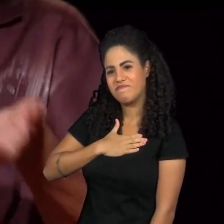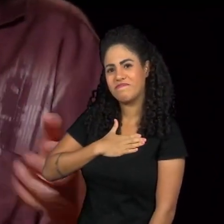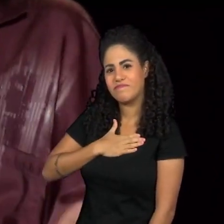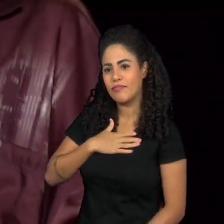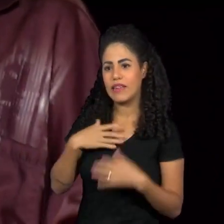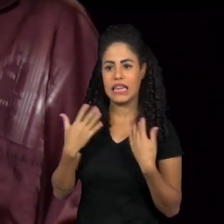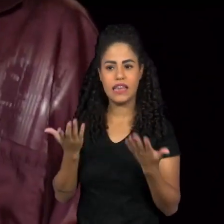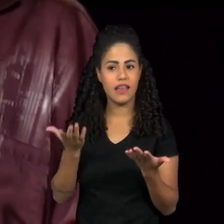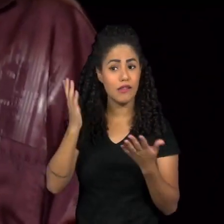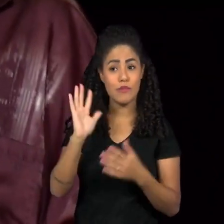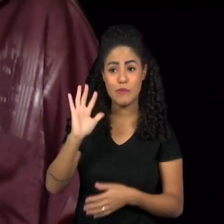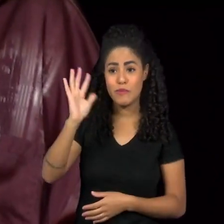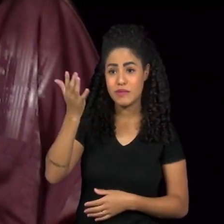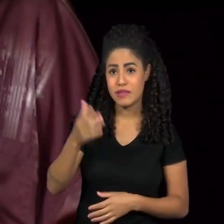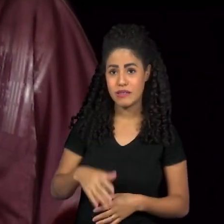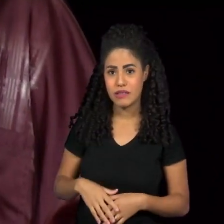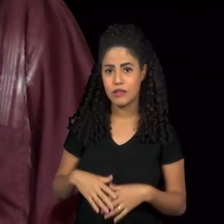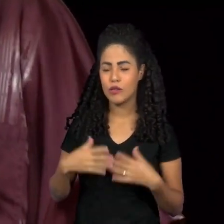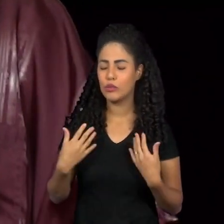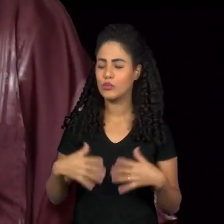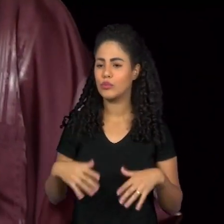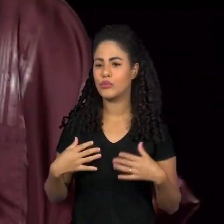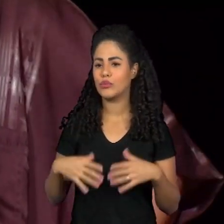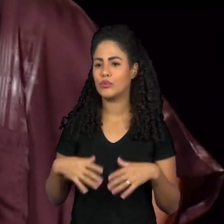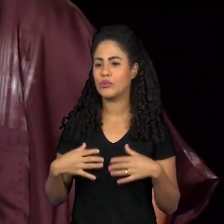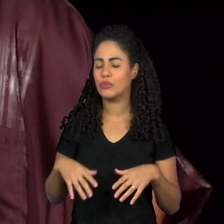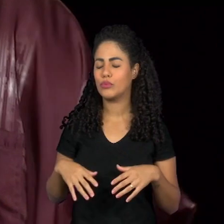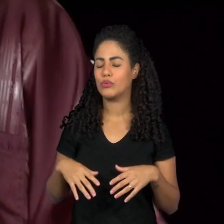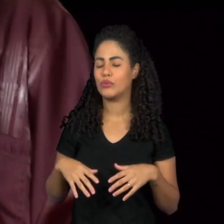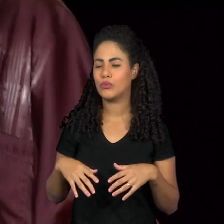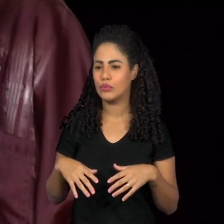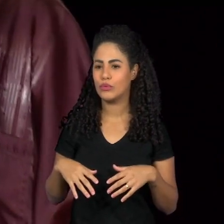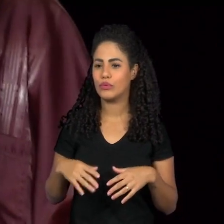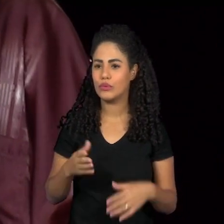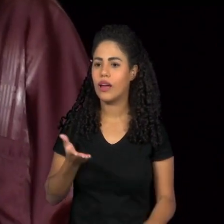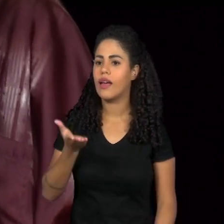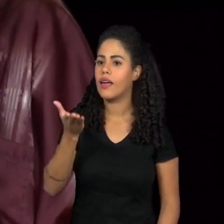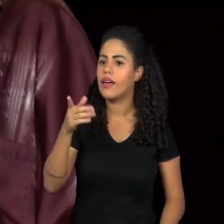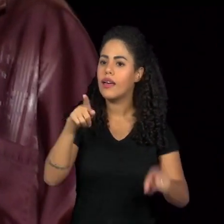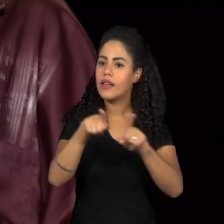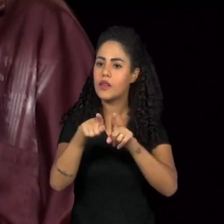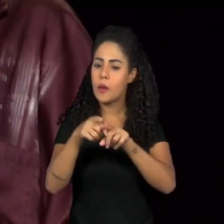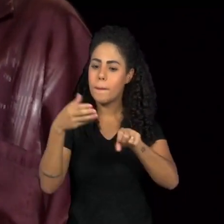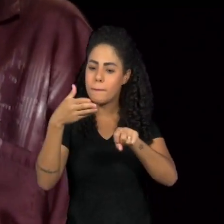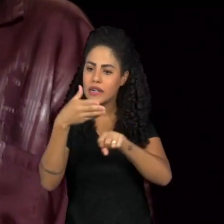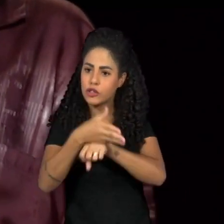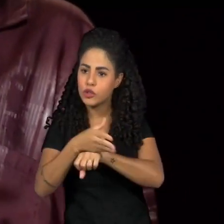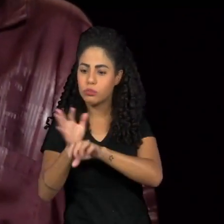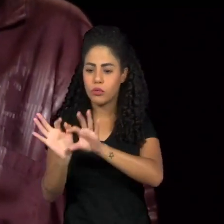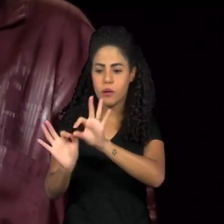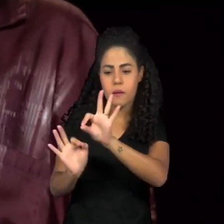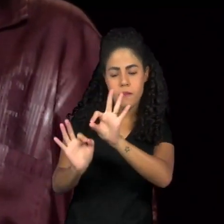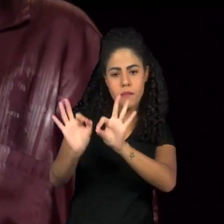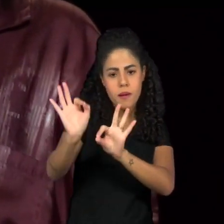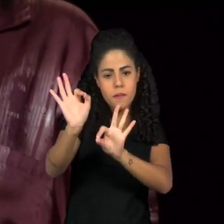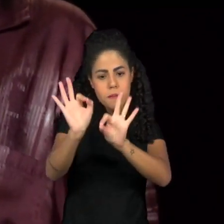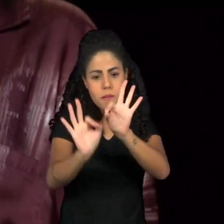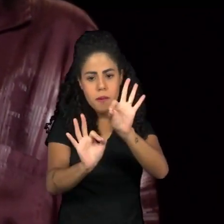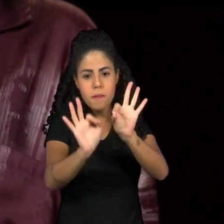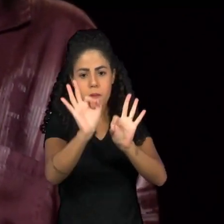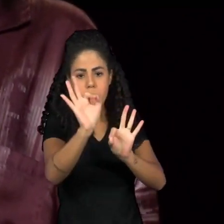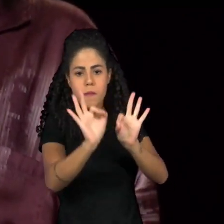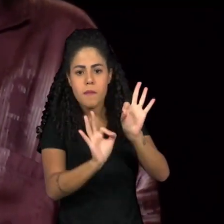né? Montou também. Ele participou da montagem junto com a